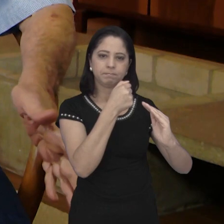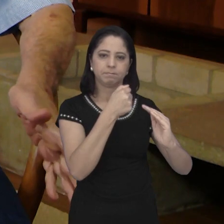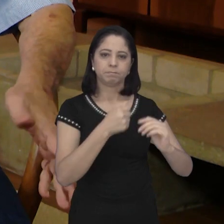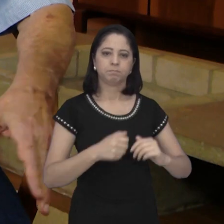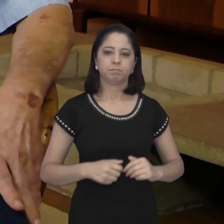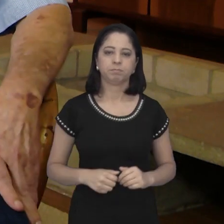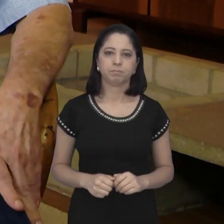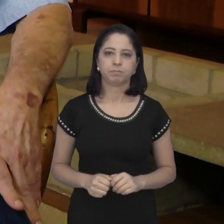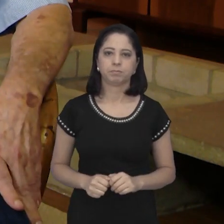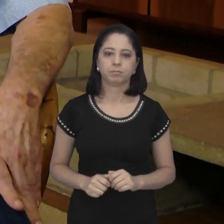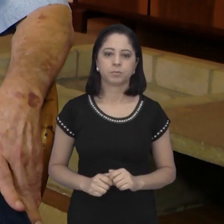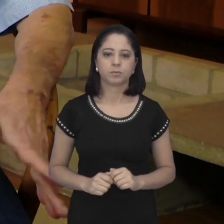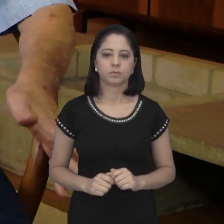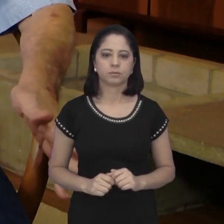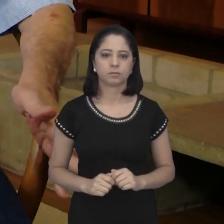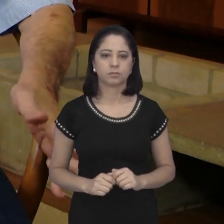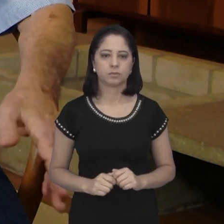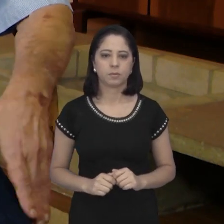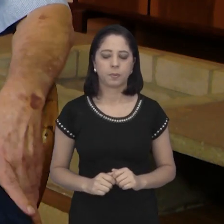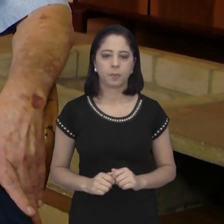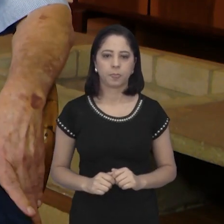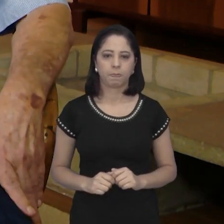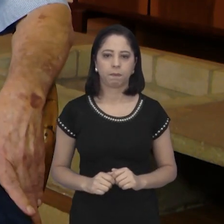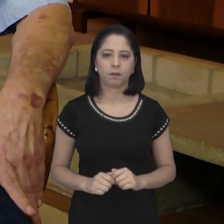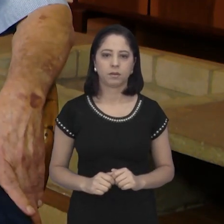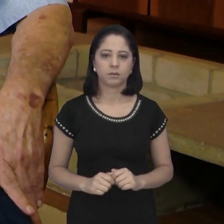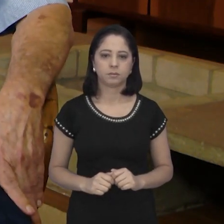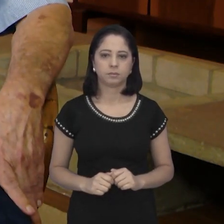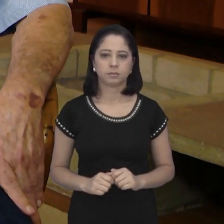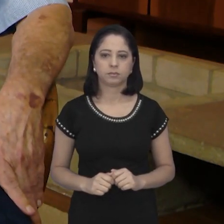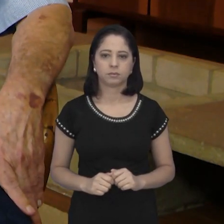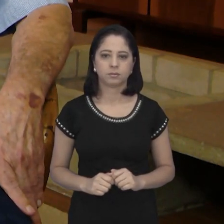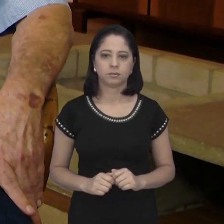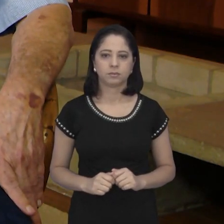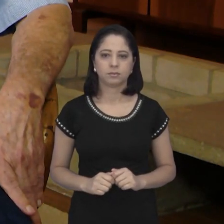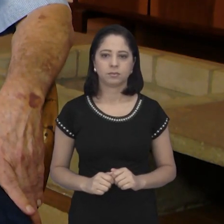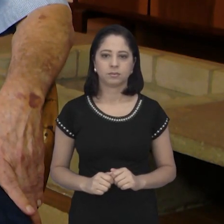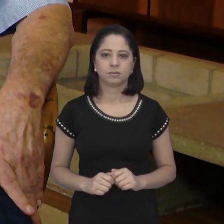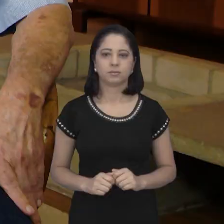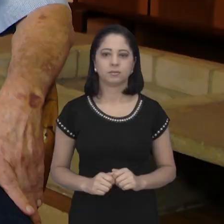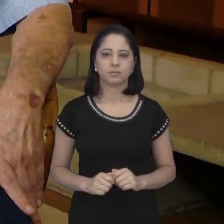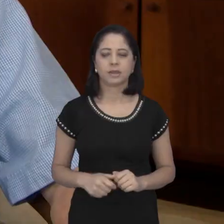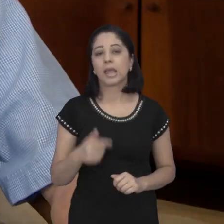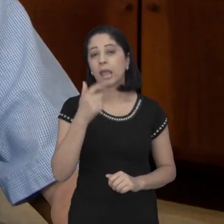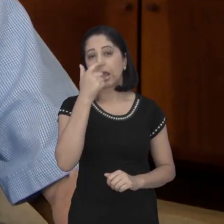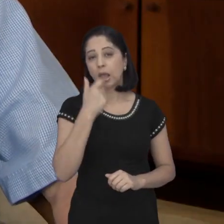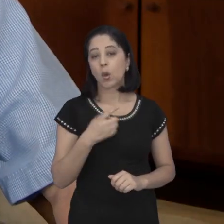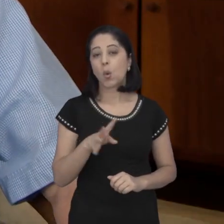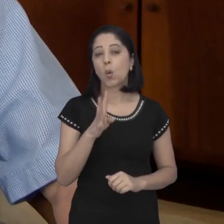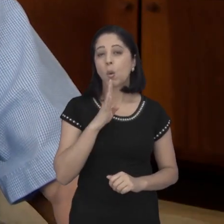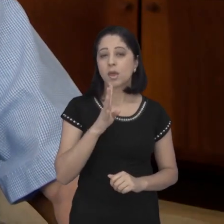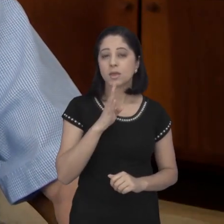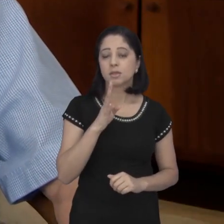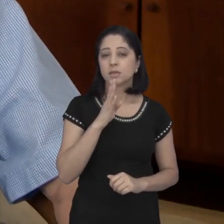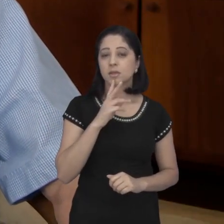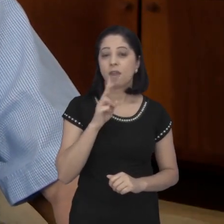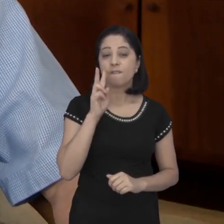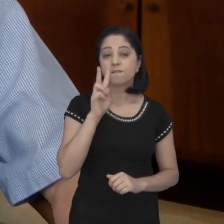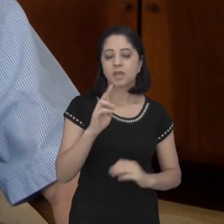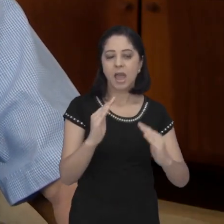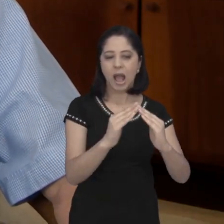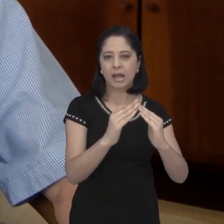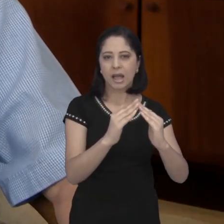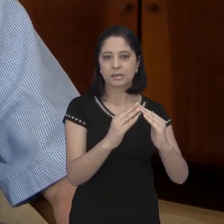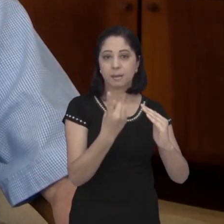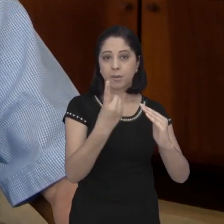foi nesse momento que eu entrei a primeira vez em contato com essa obra, né? A impressão foi de novidade,